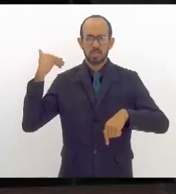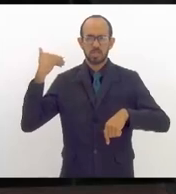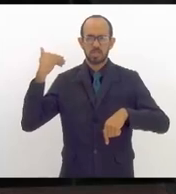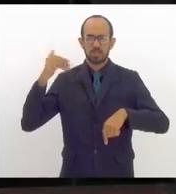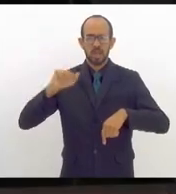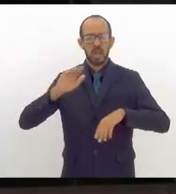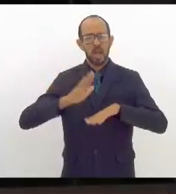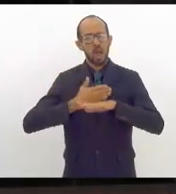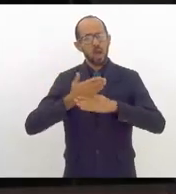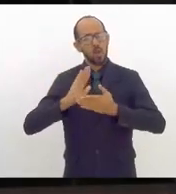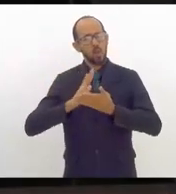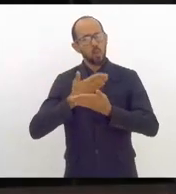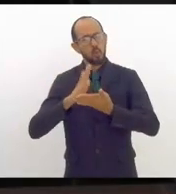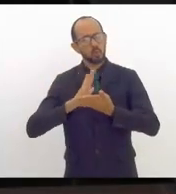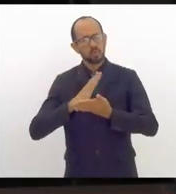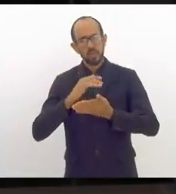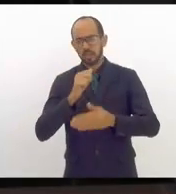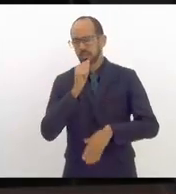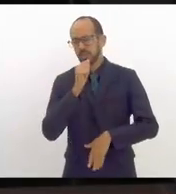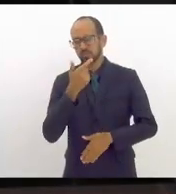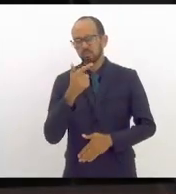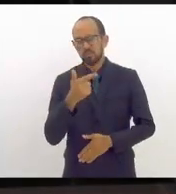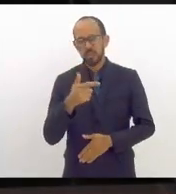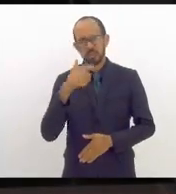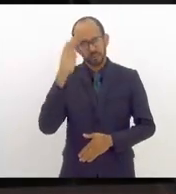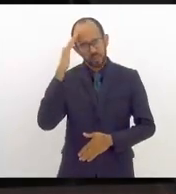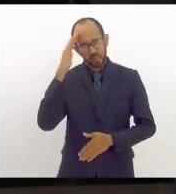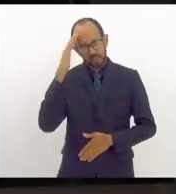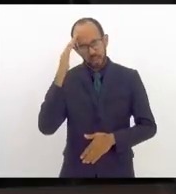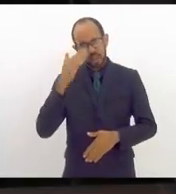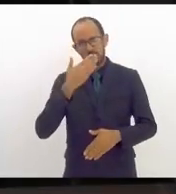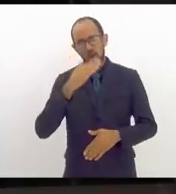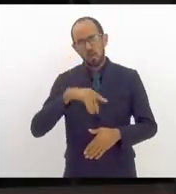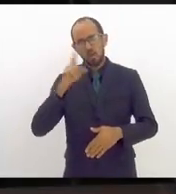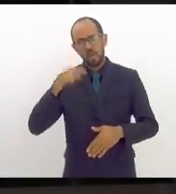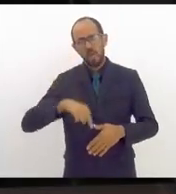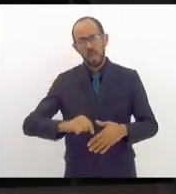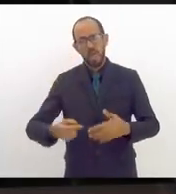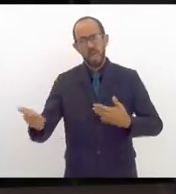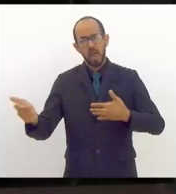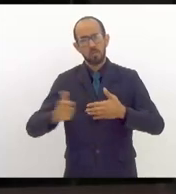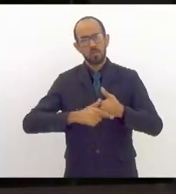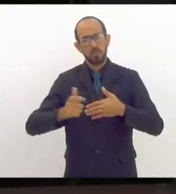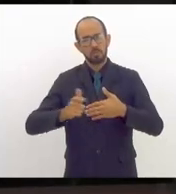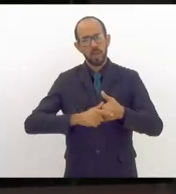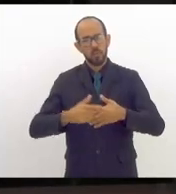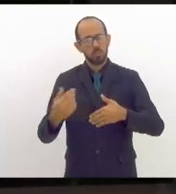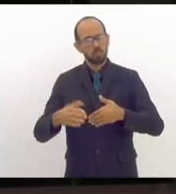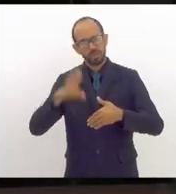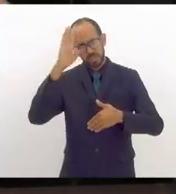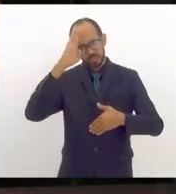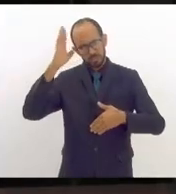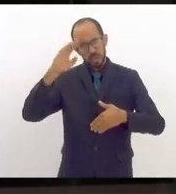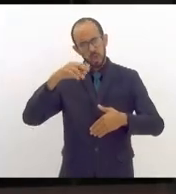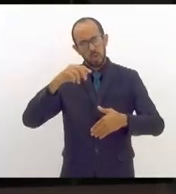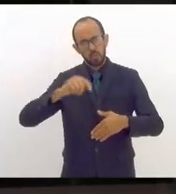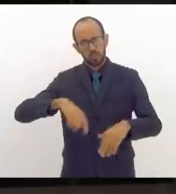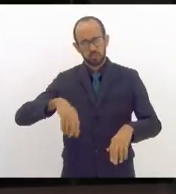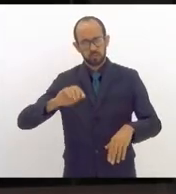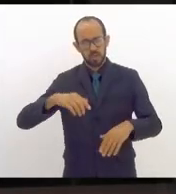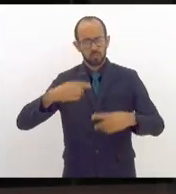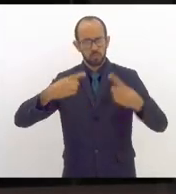atores que ainda não entenderam qual é a função verdadeira e a nobreza da política é isso